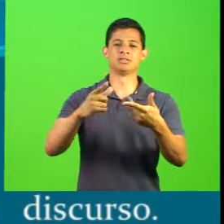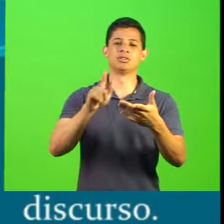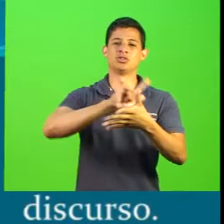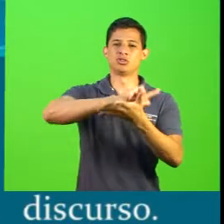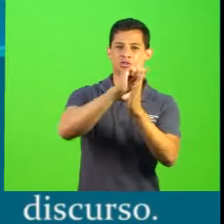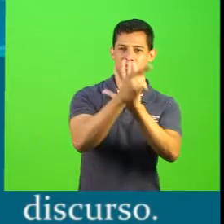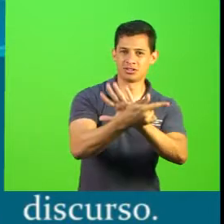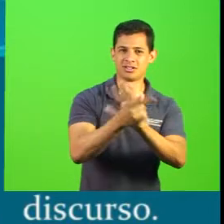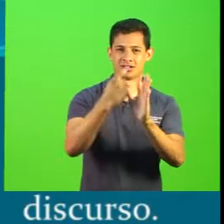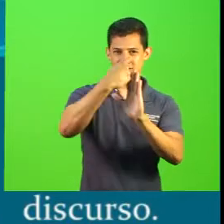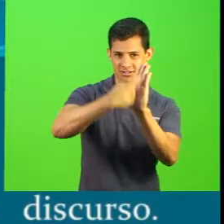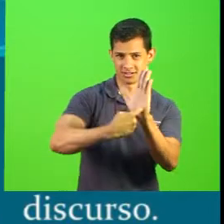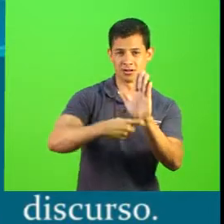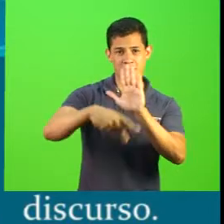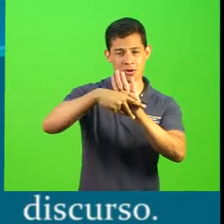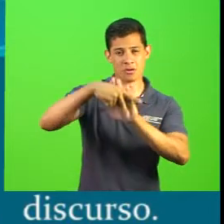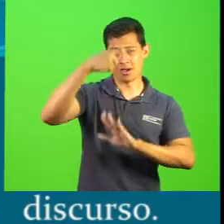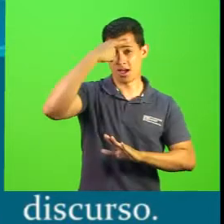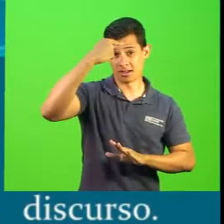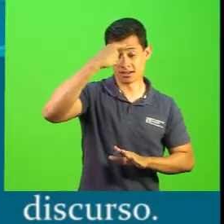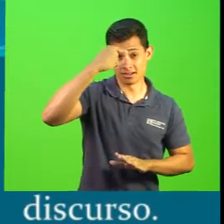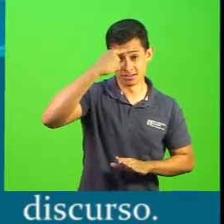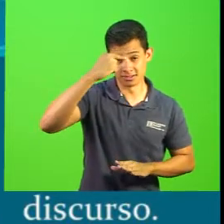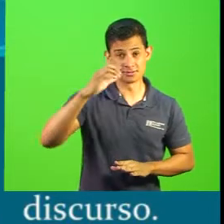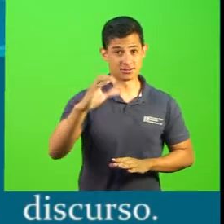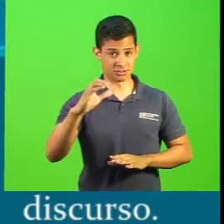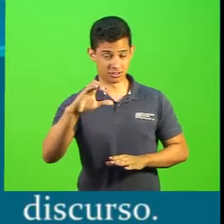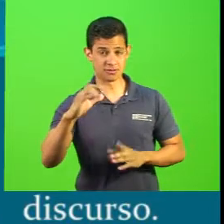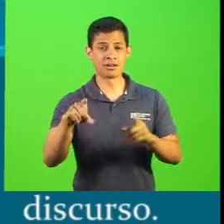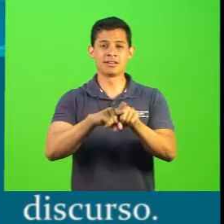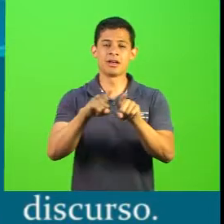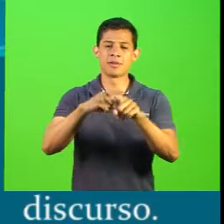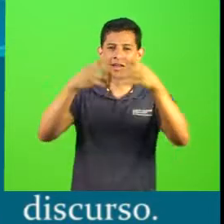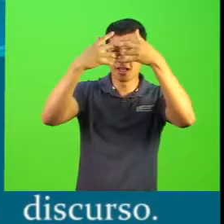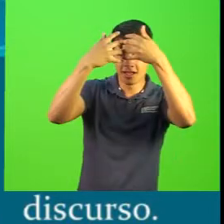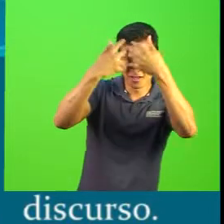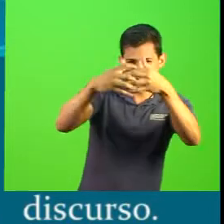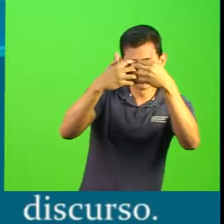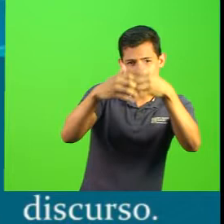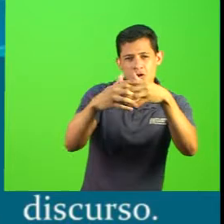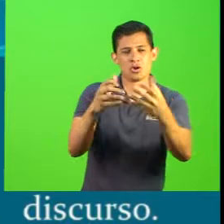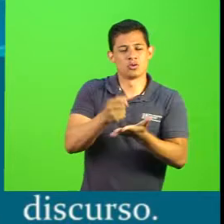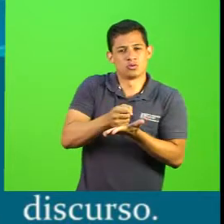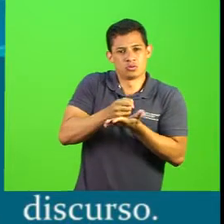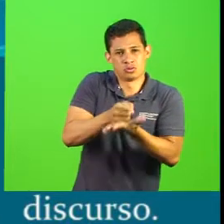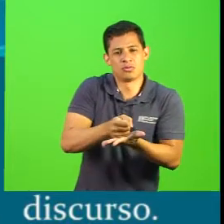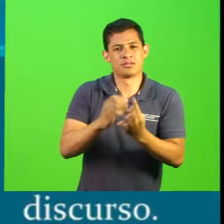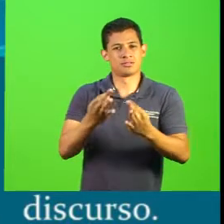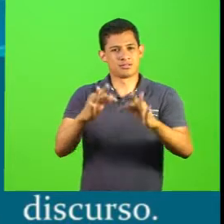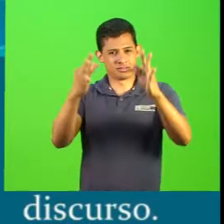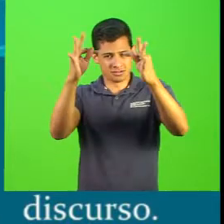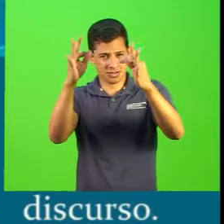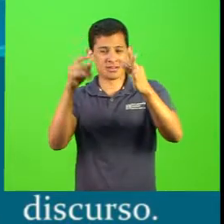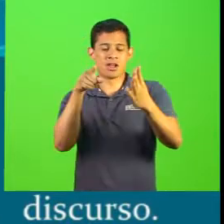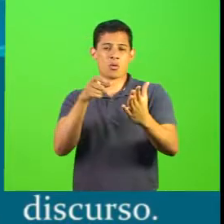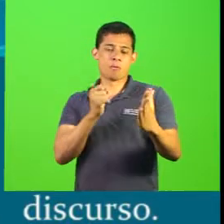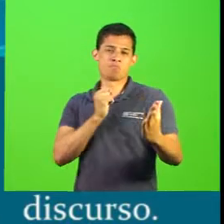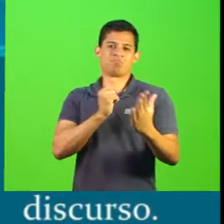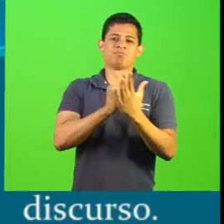gêneros textuais acadêmicos científicos, reflexão sobre os suportes tecnológicos e seu impacto